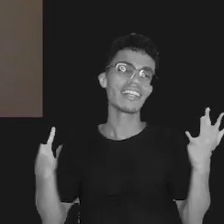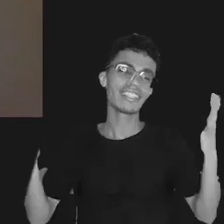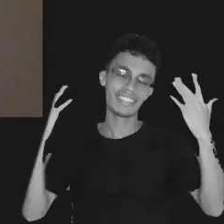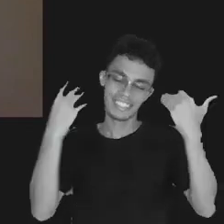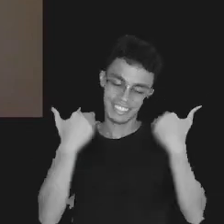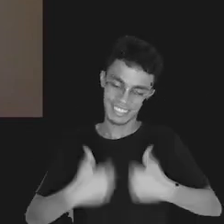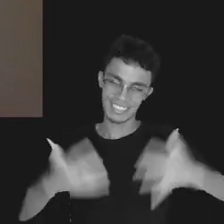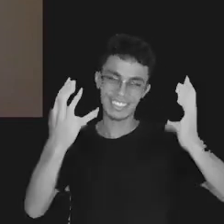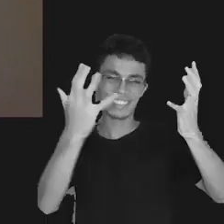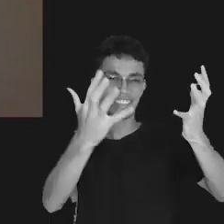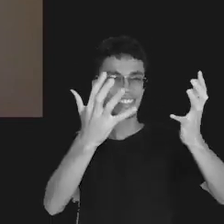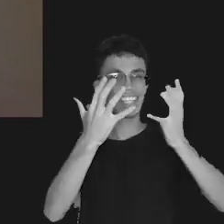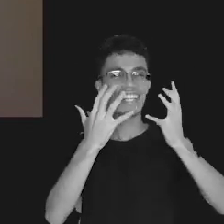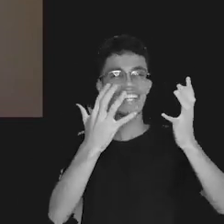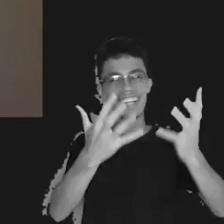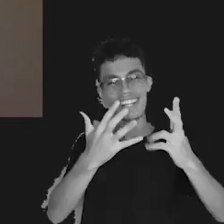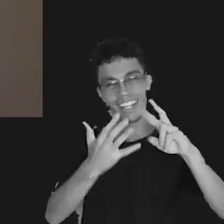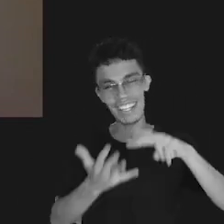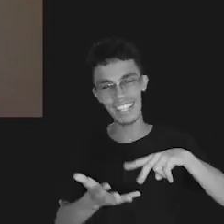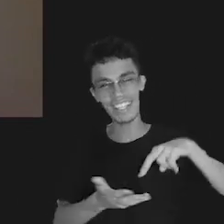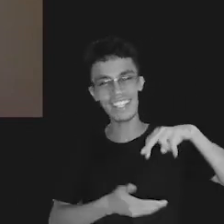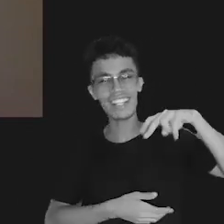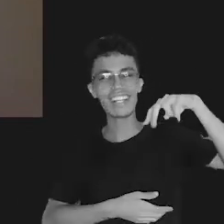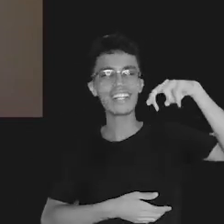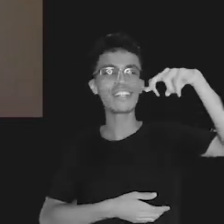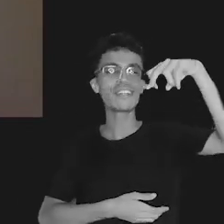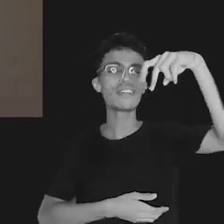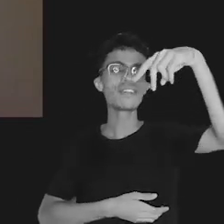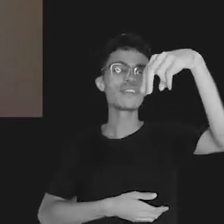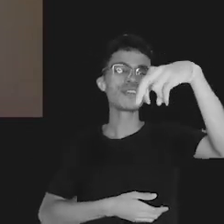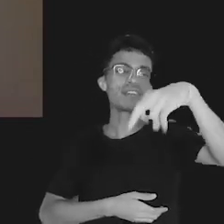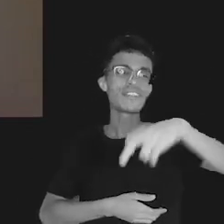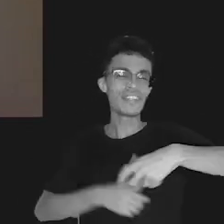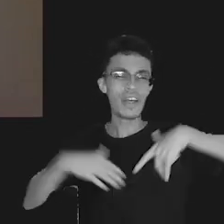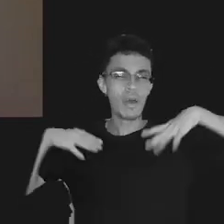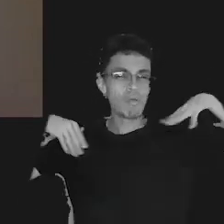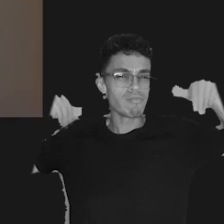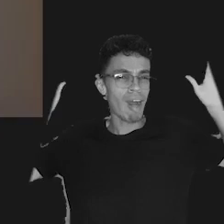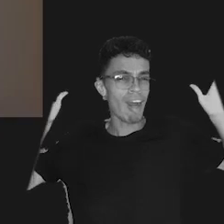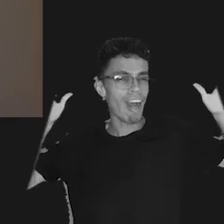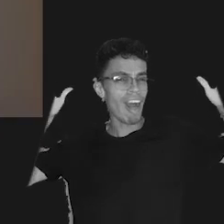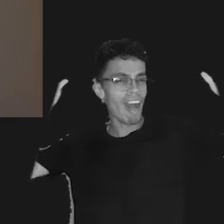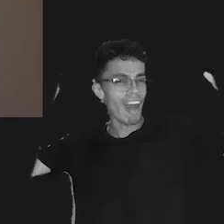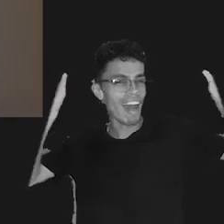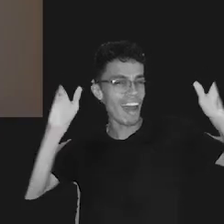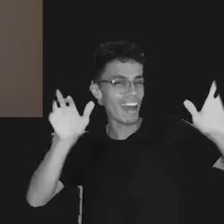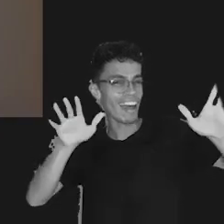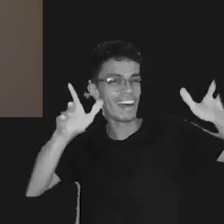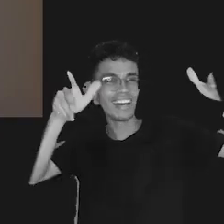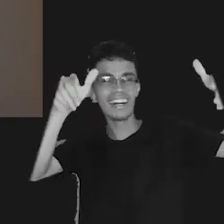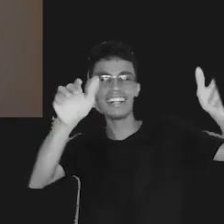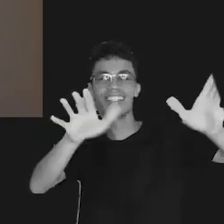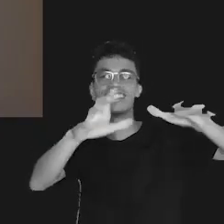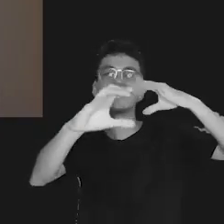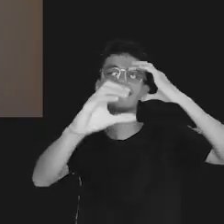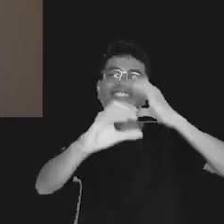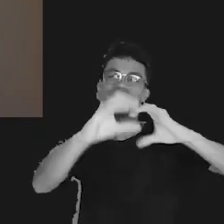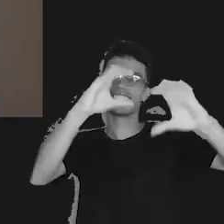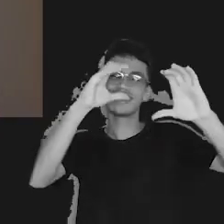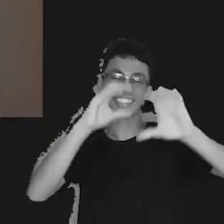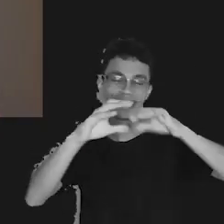Eu quero subir e abrir a minha asa e te dar o meu canto, que não é cantado